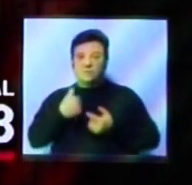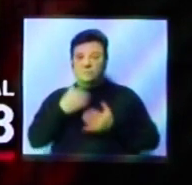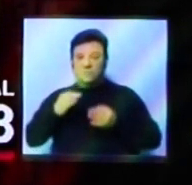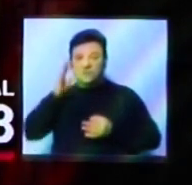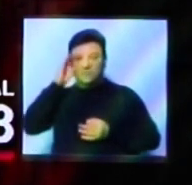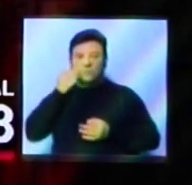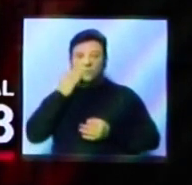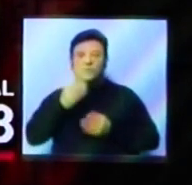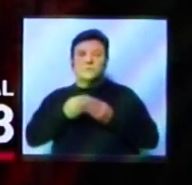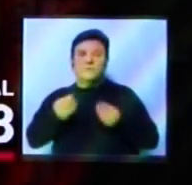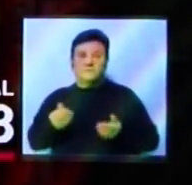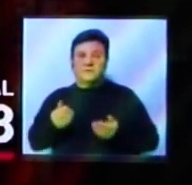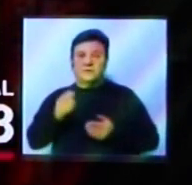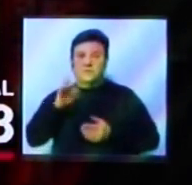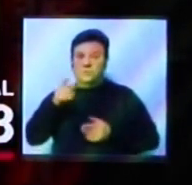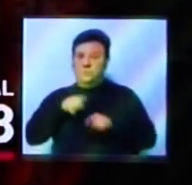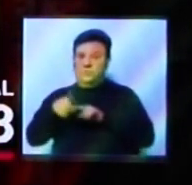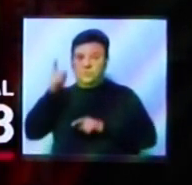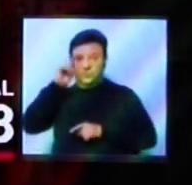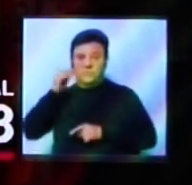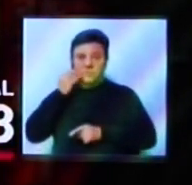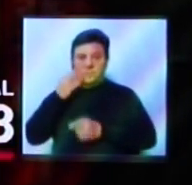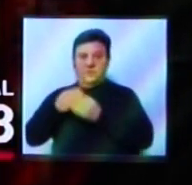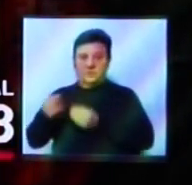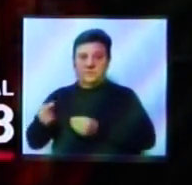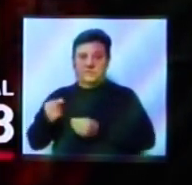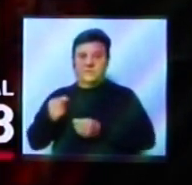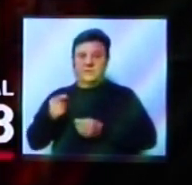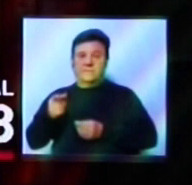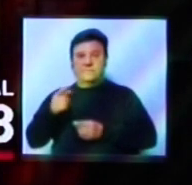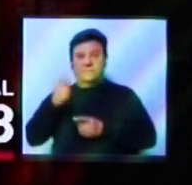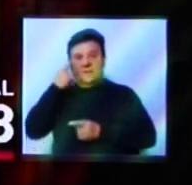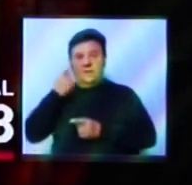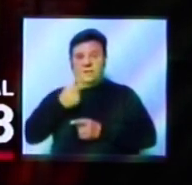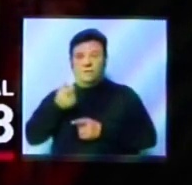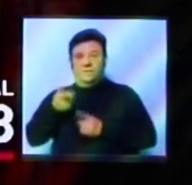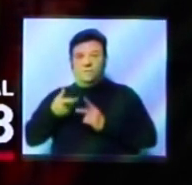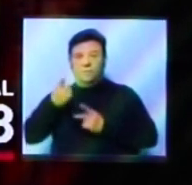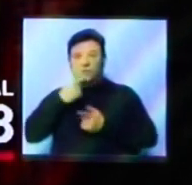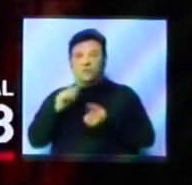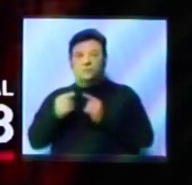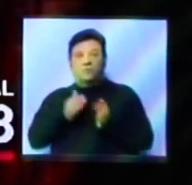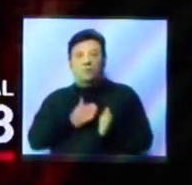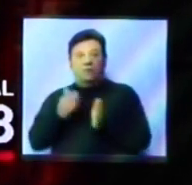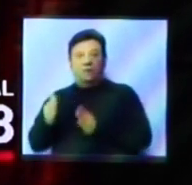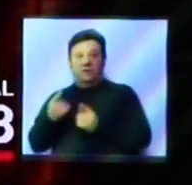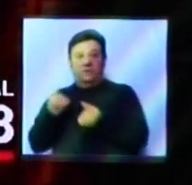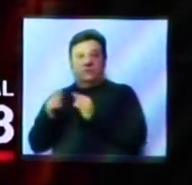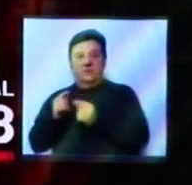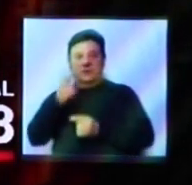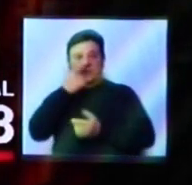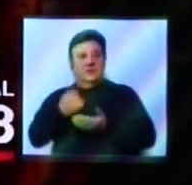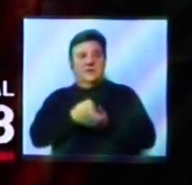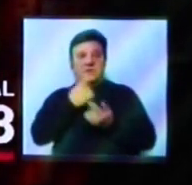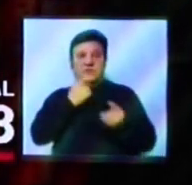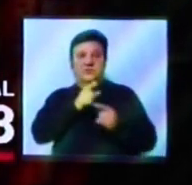saber como é que se resolvem. Quando os políticos não sabem como é que se resolve, arranjam uma discussão ao lado para que ninguém esteja a